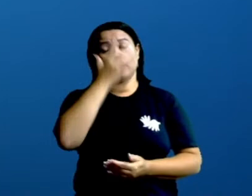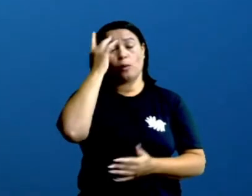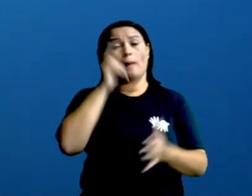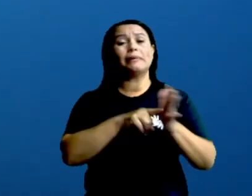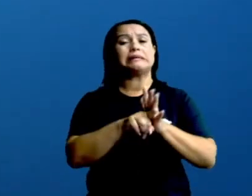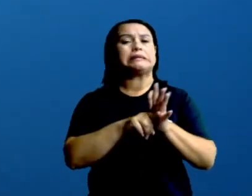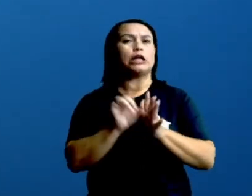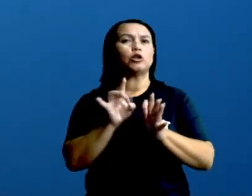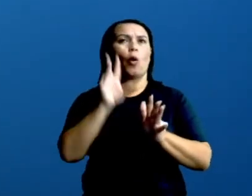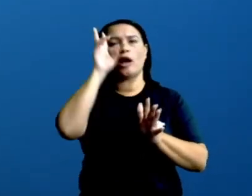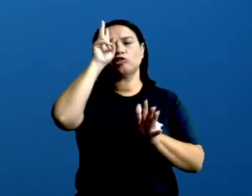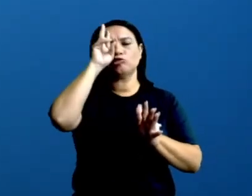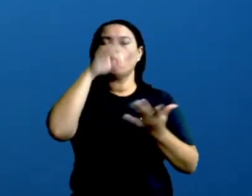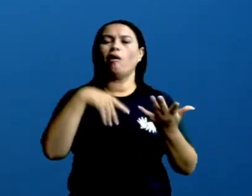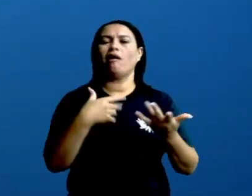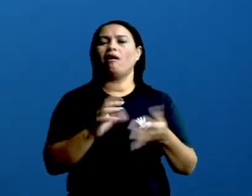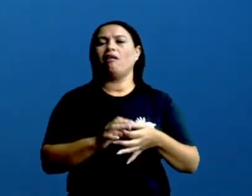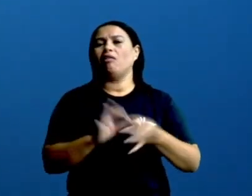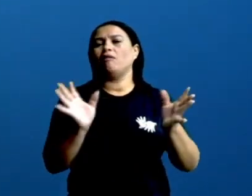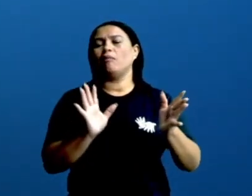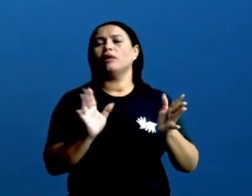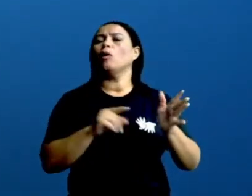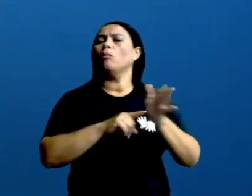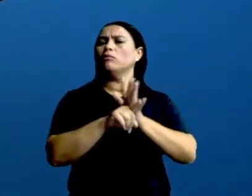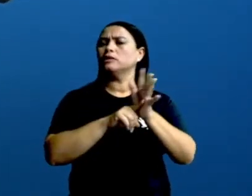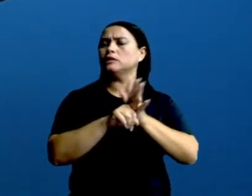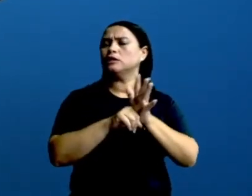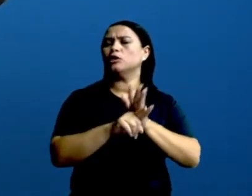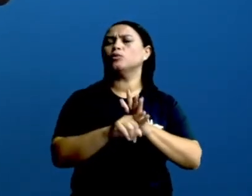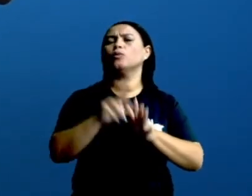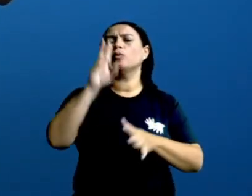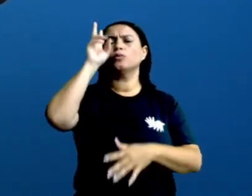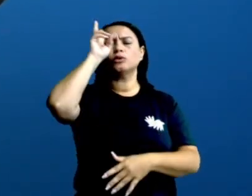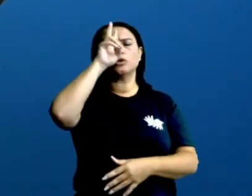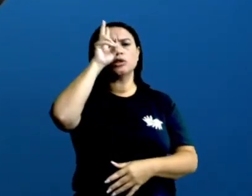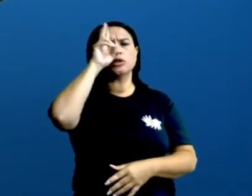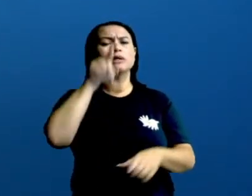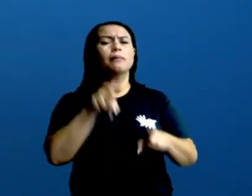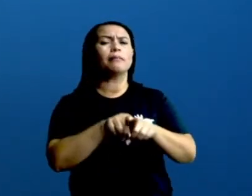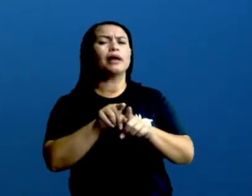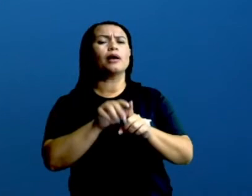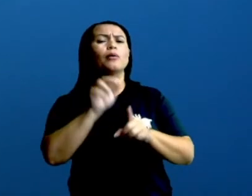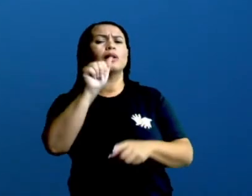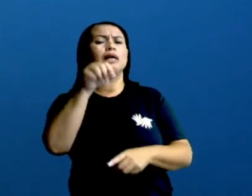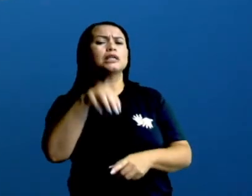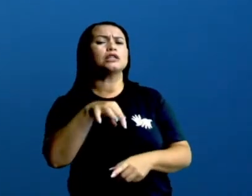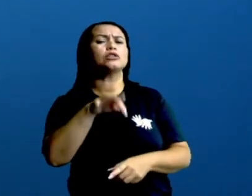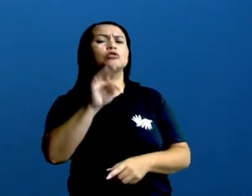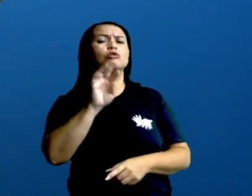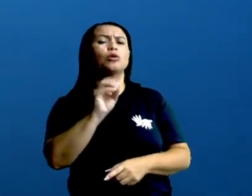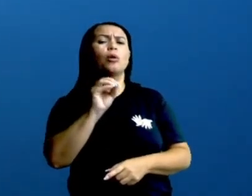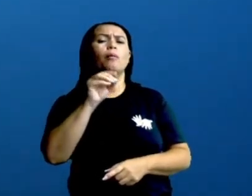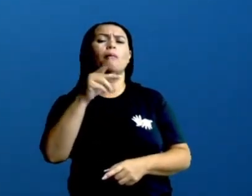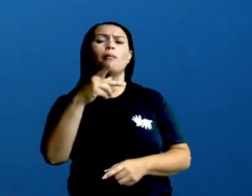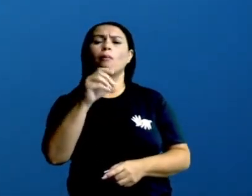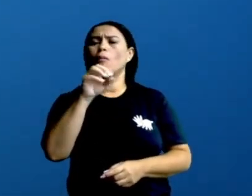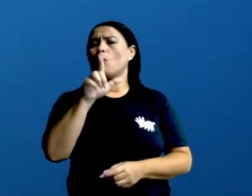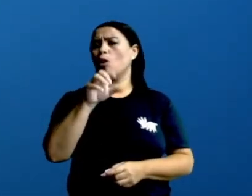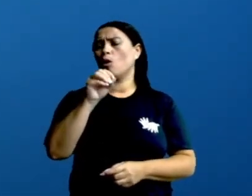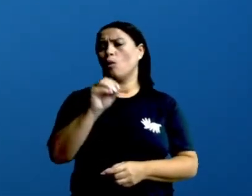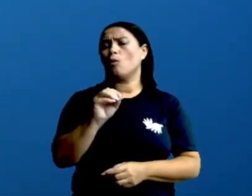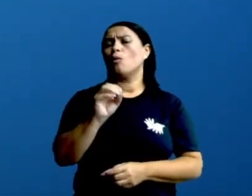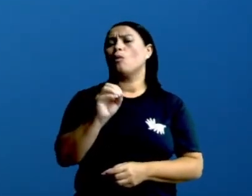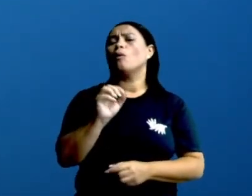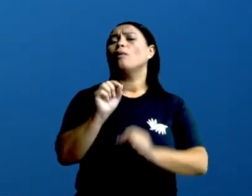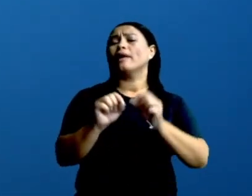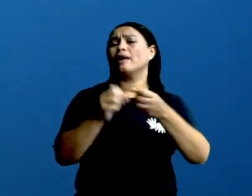ele não vai pesquisar a história aleatoriamente, né? O pesquisador, o historiador, o antropólogo, a história é filha